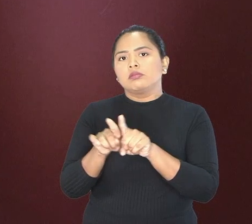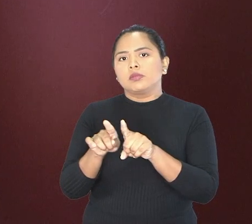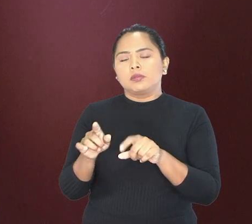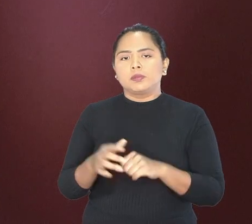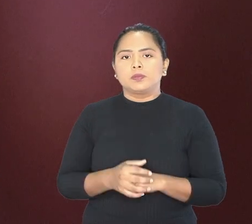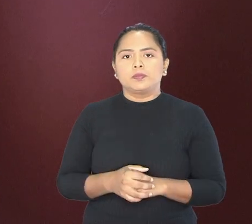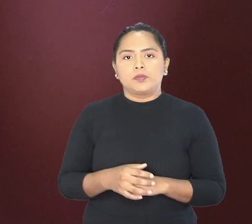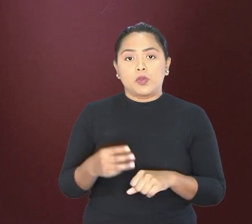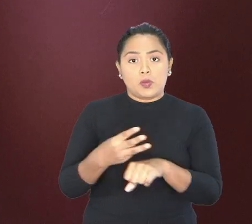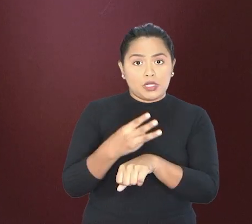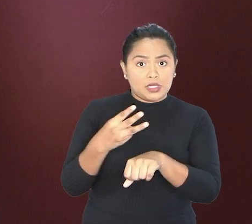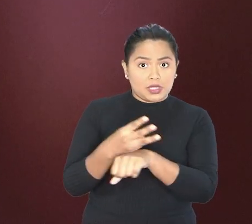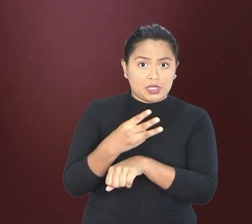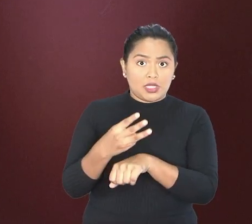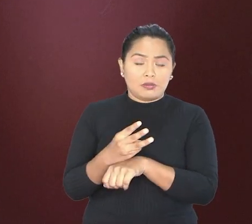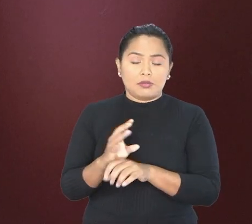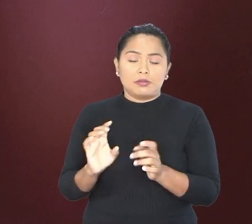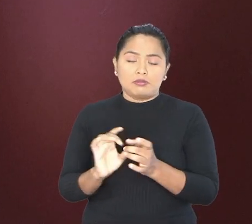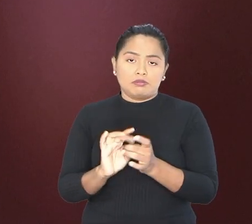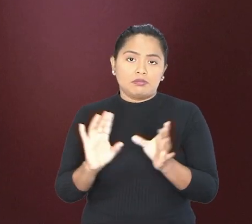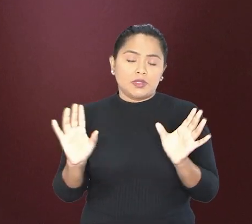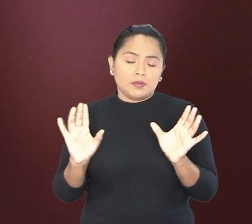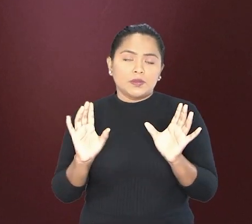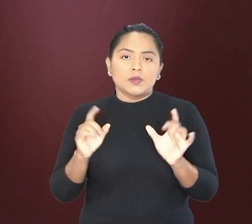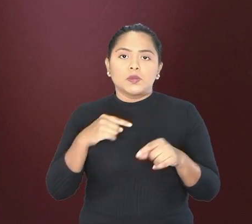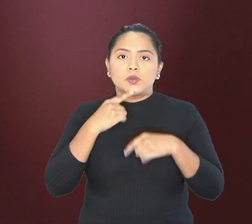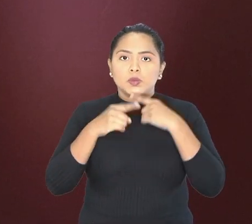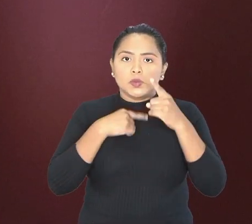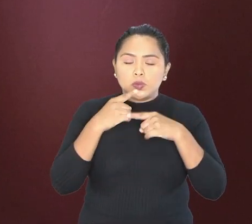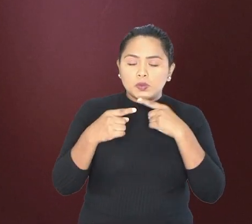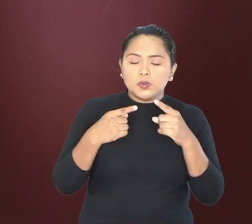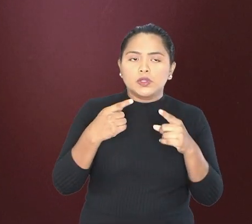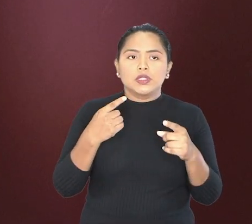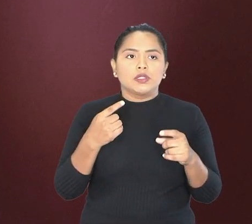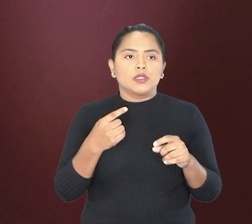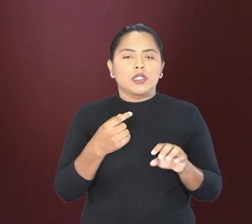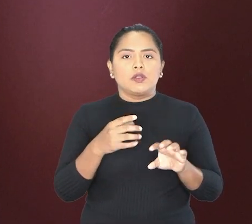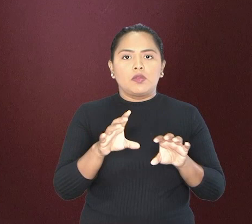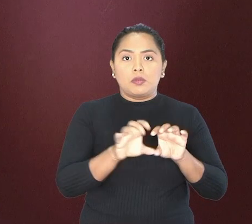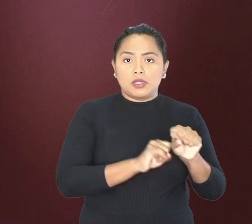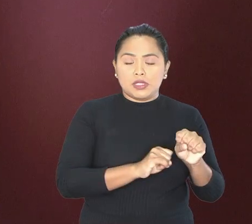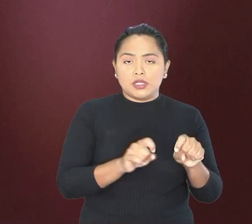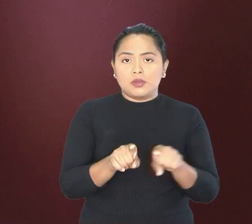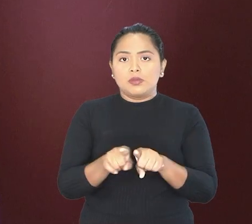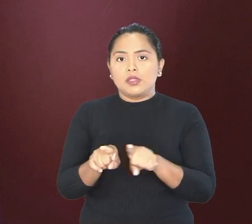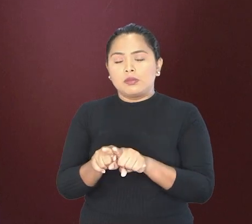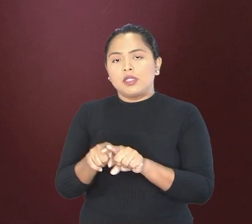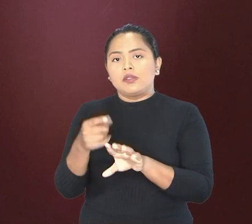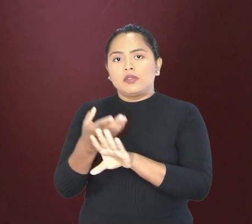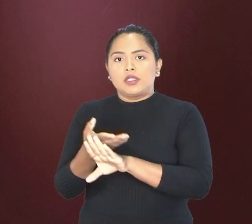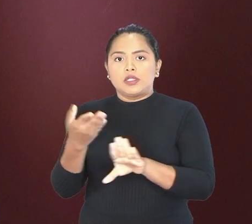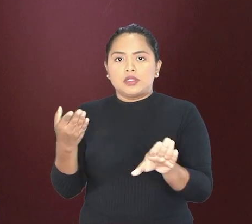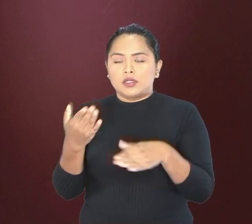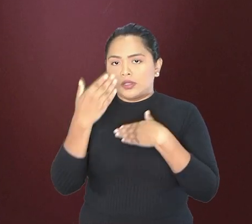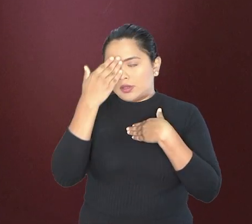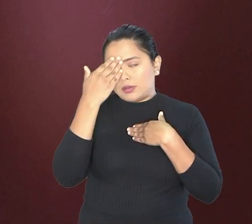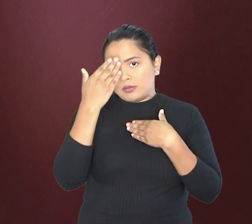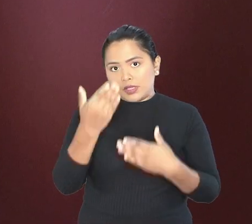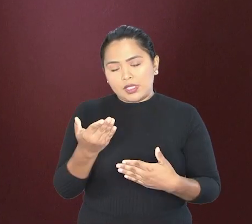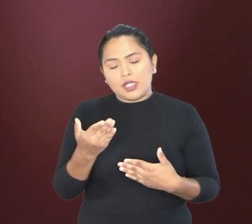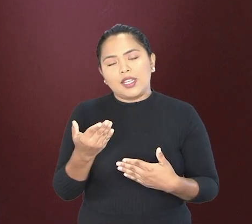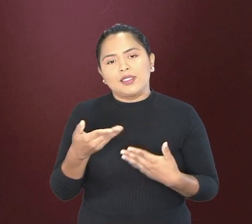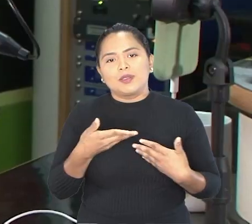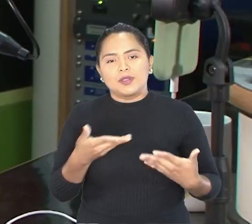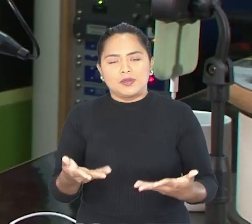auxiliando os servidores com as suas dúvidas relacionadas à capacitação, afastamentos. E muito obrigada aí